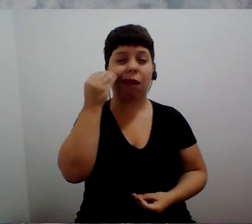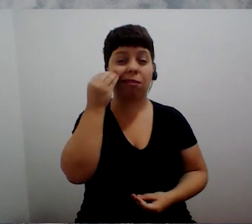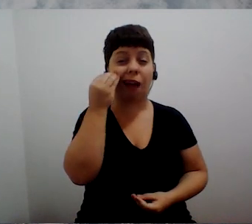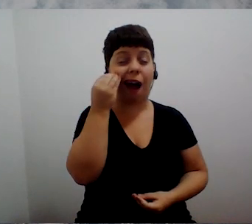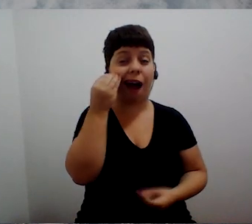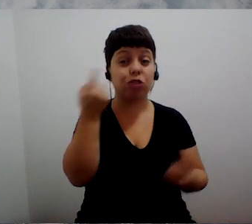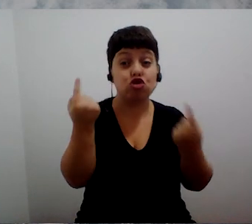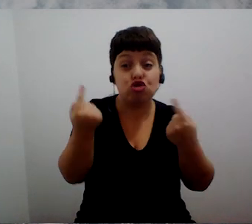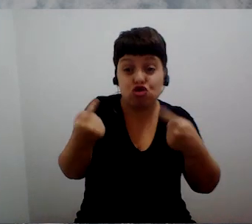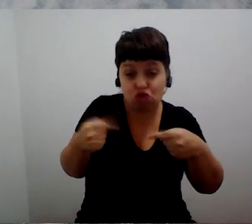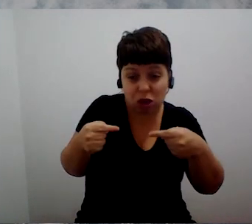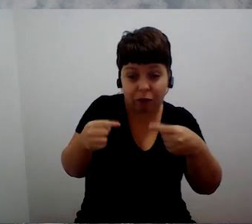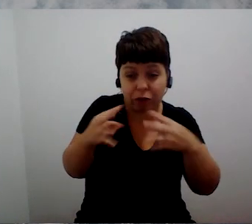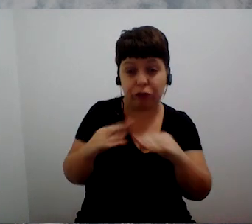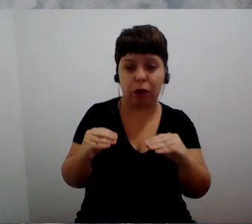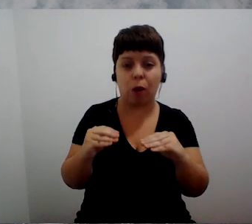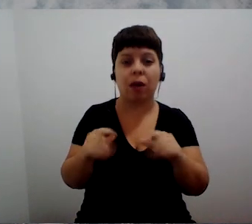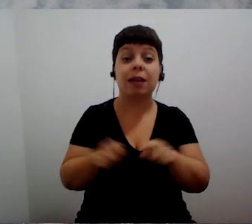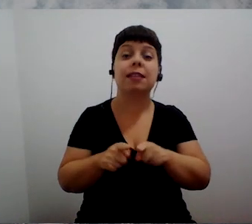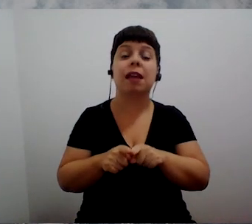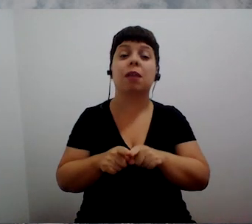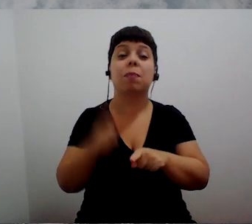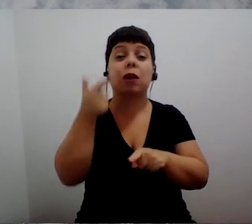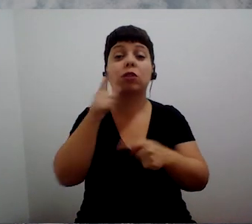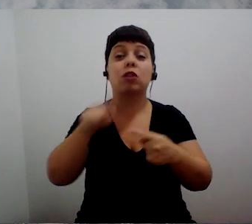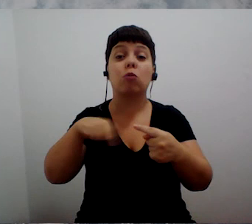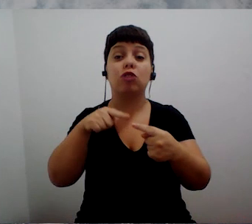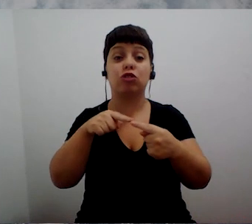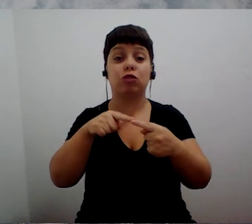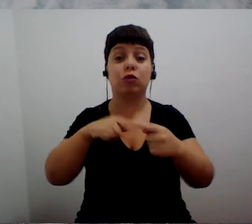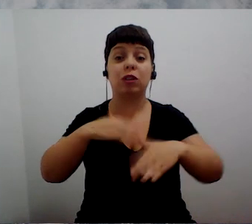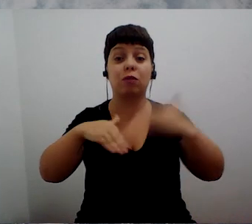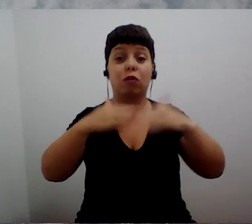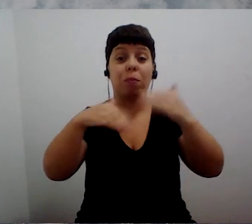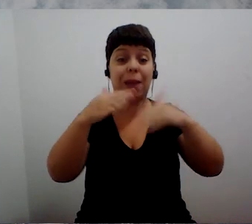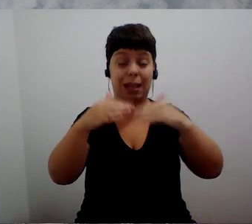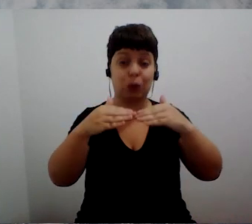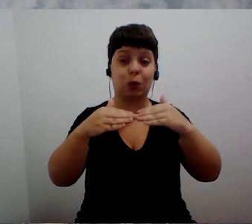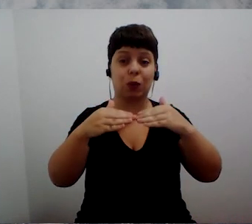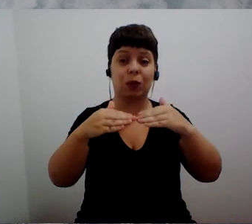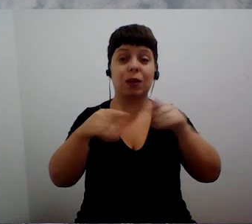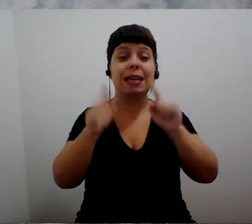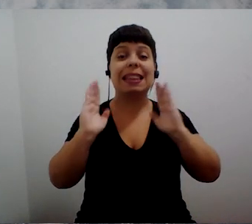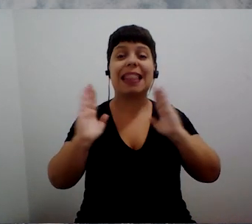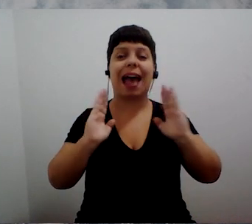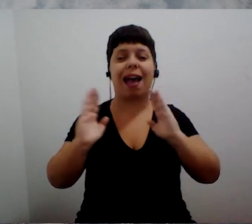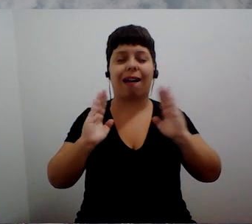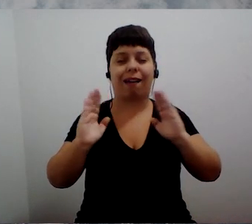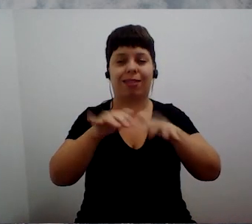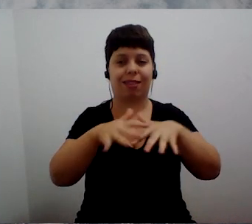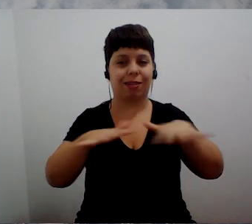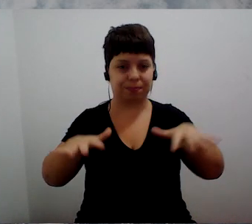e quais são os desafios para impulsionar o Objetivo de Desenvolvimento Sustentável 14 e a década no oceano, a década do